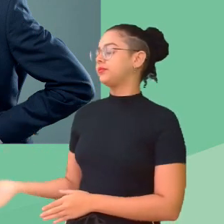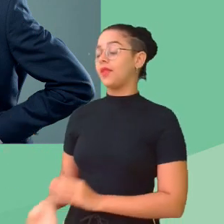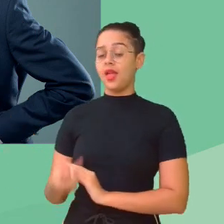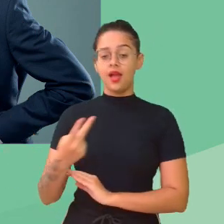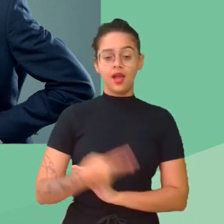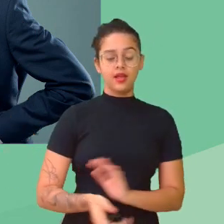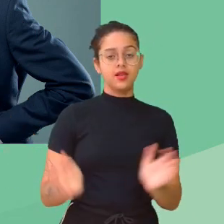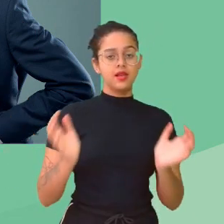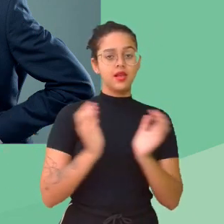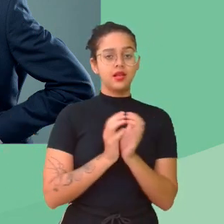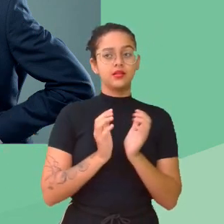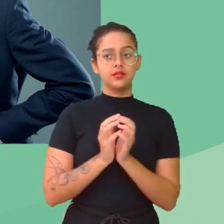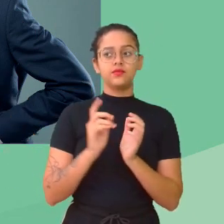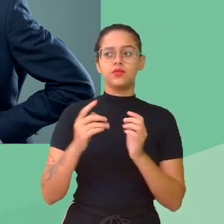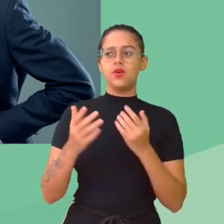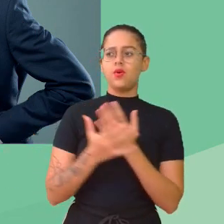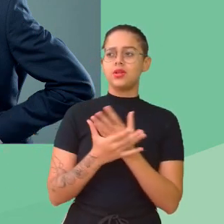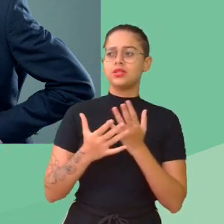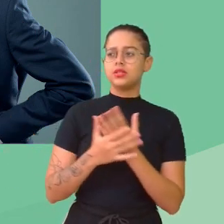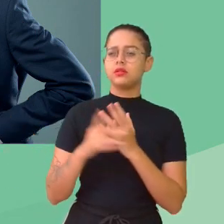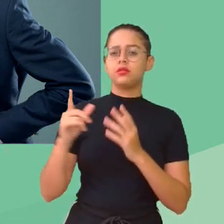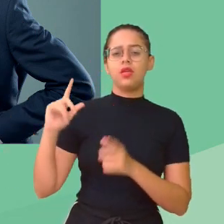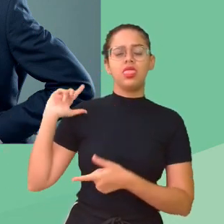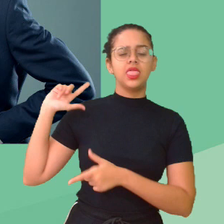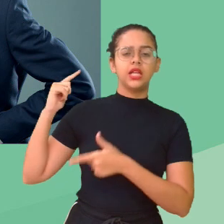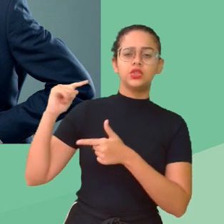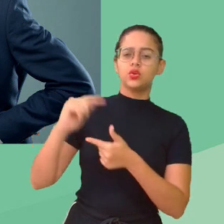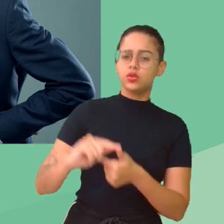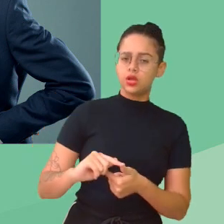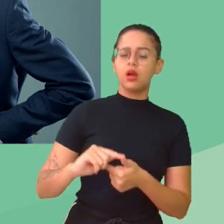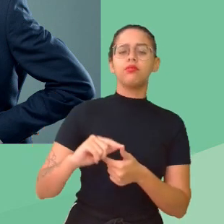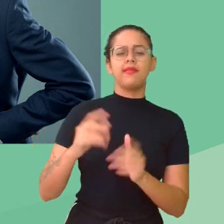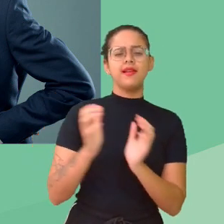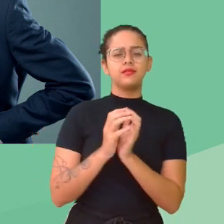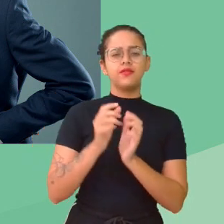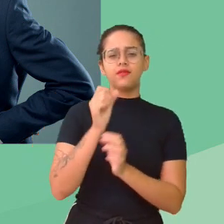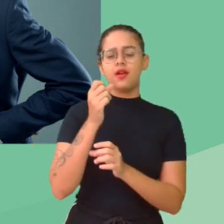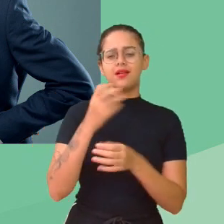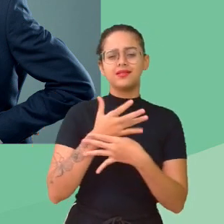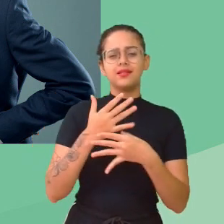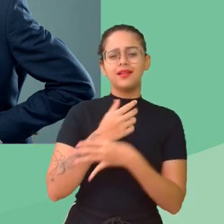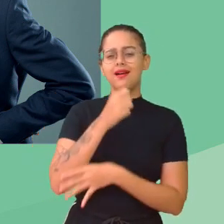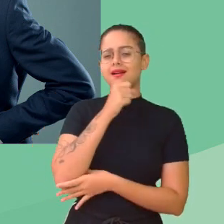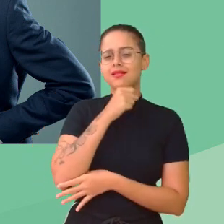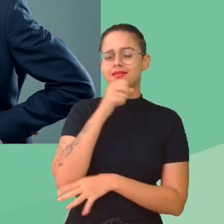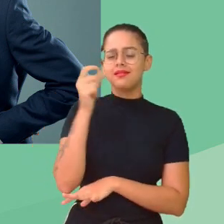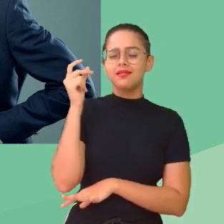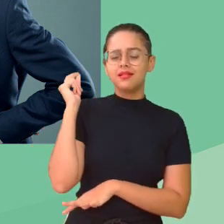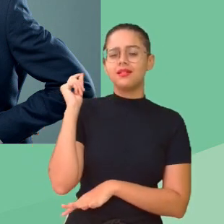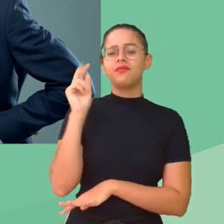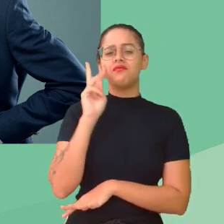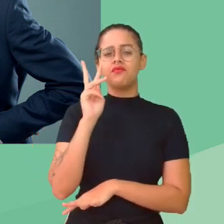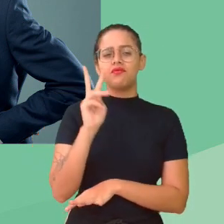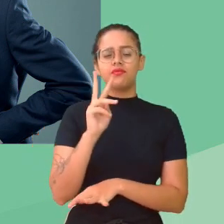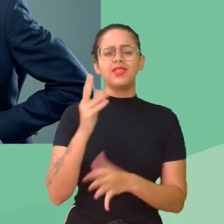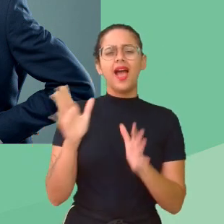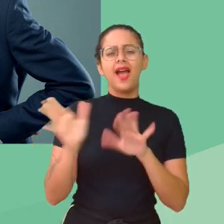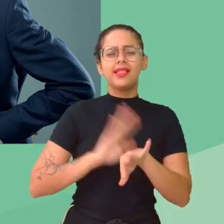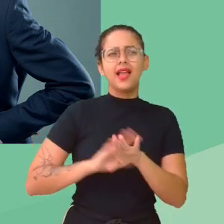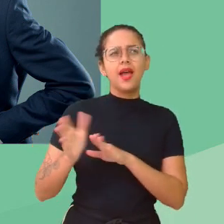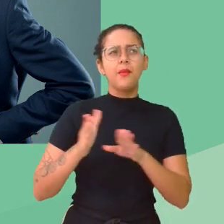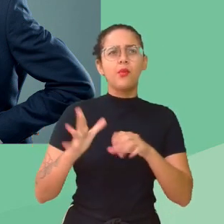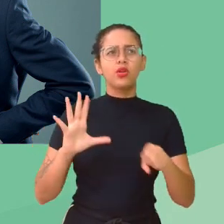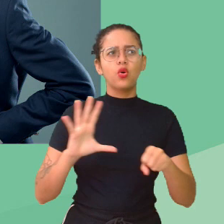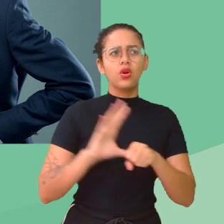uma cidade muito tradicional, Recife é uma cidade antiga, da época da colonização, a gente tem vários prédios que são históricos,